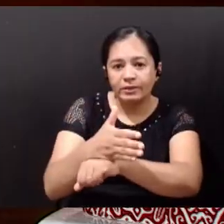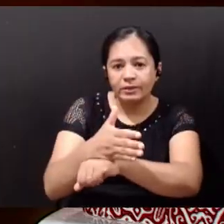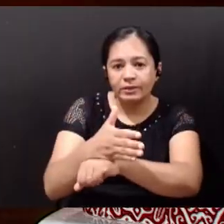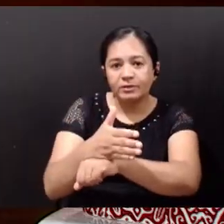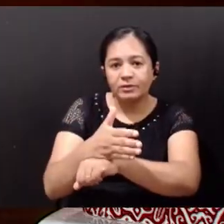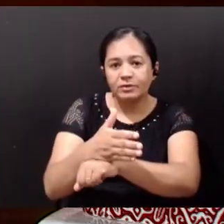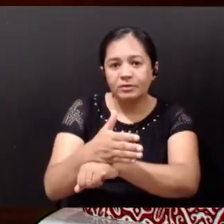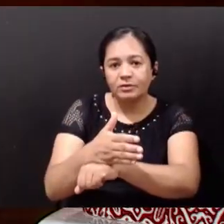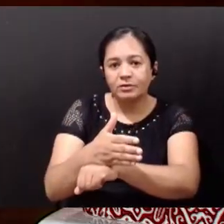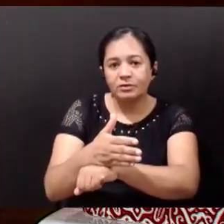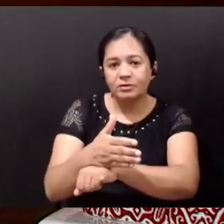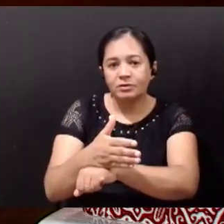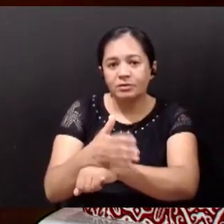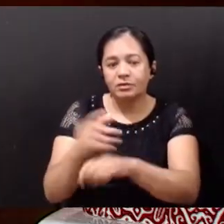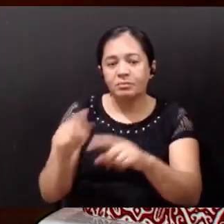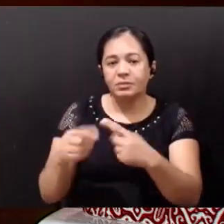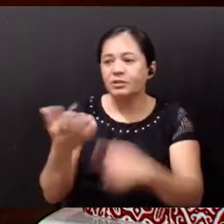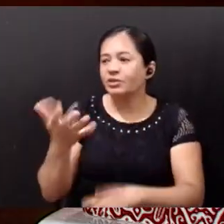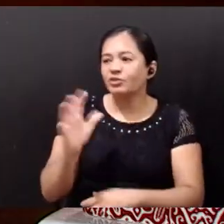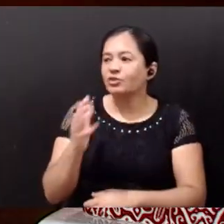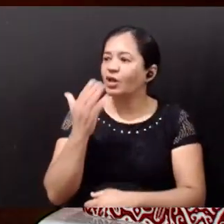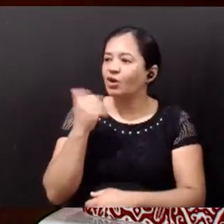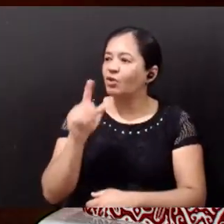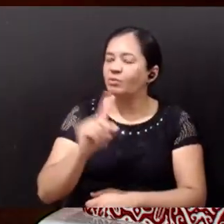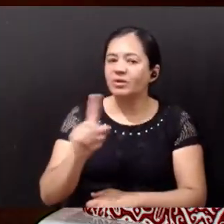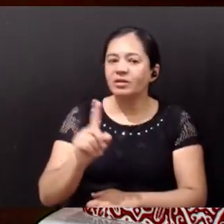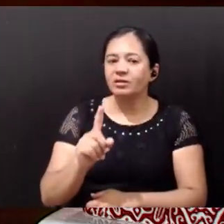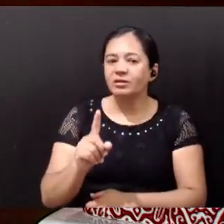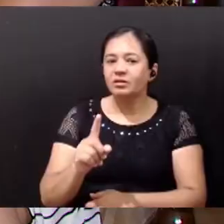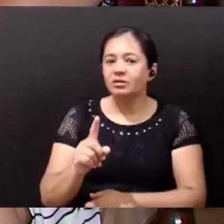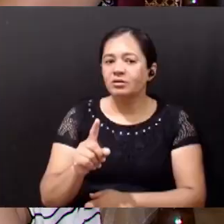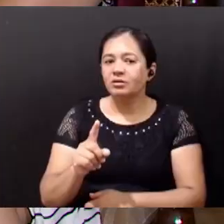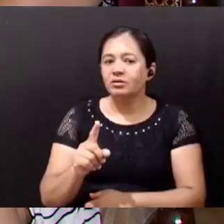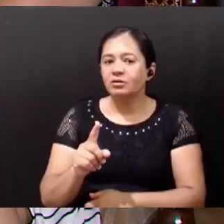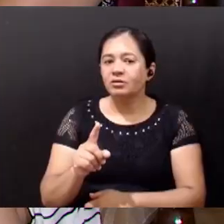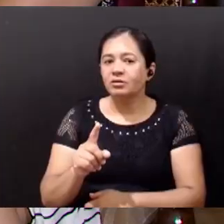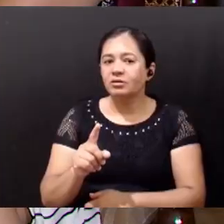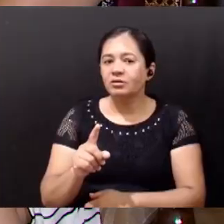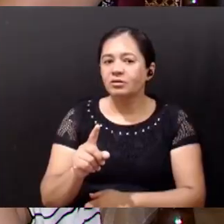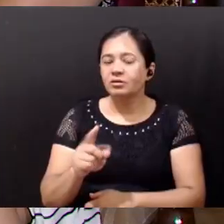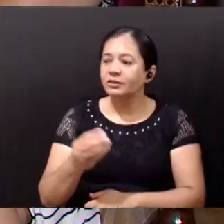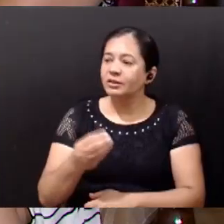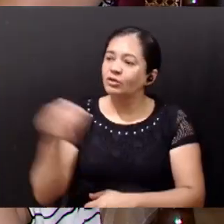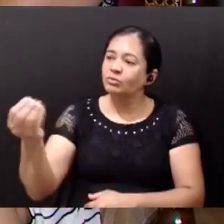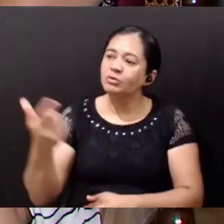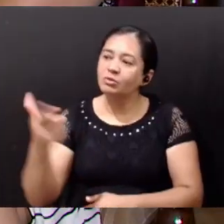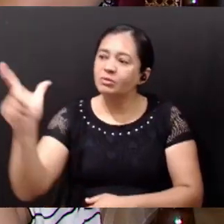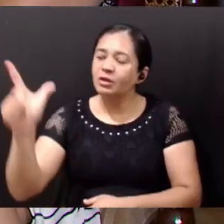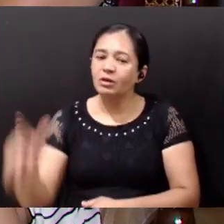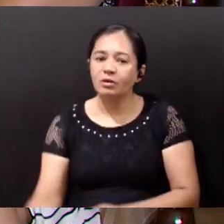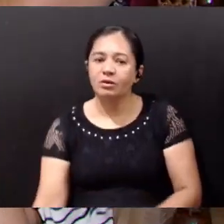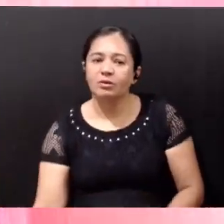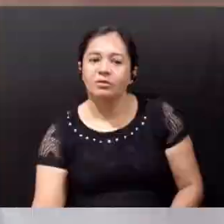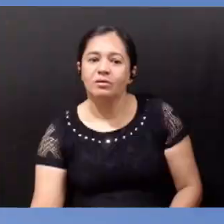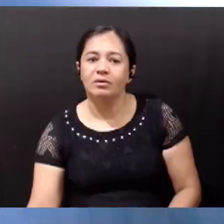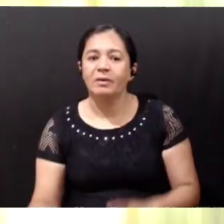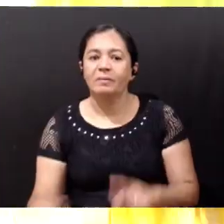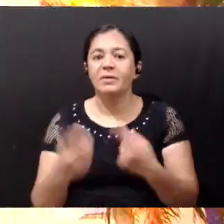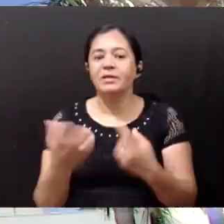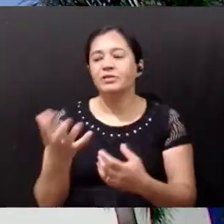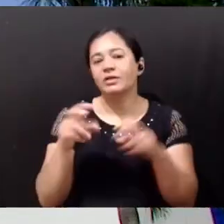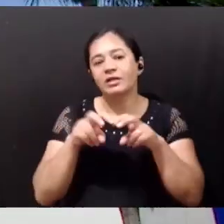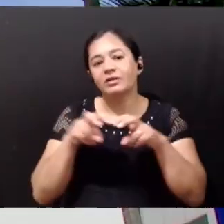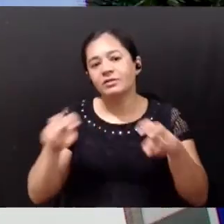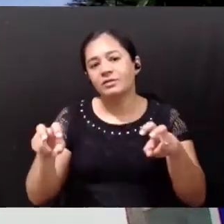olha, mas eu não quero jantar não. Aí eu falei para ele, então o senhor dá o número para outro. Ele falou, não, mas eu queria sentar na mesa. E